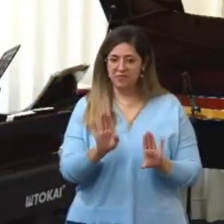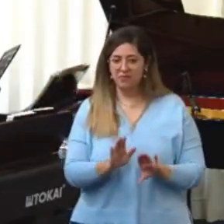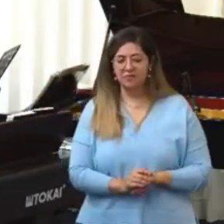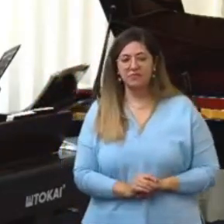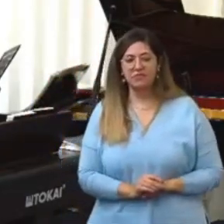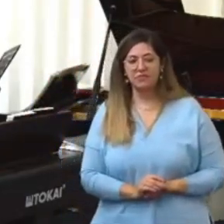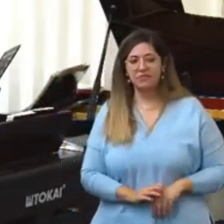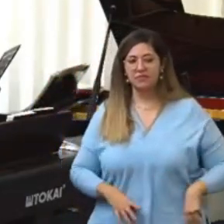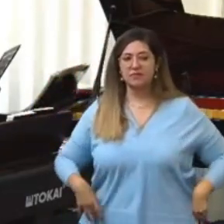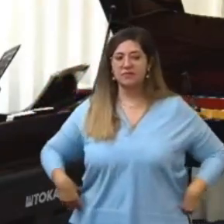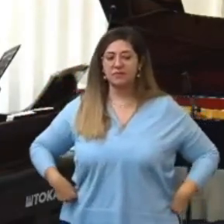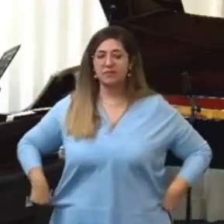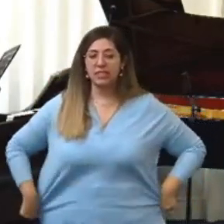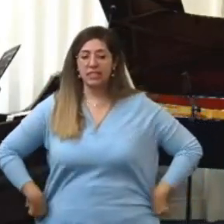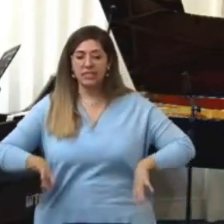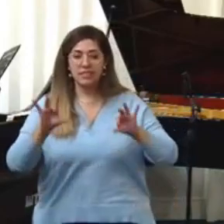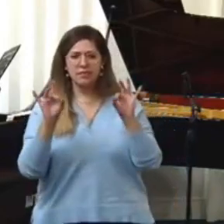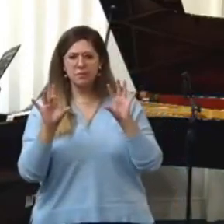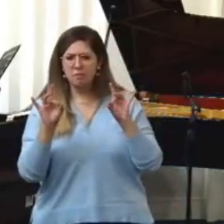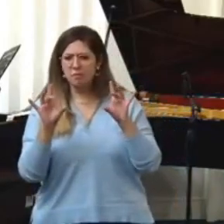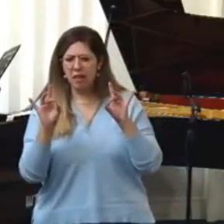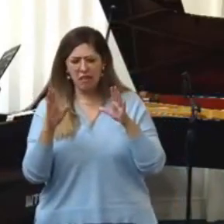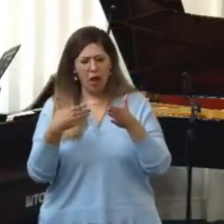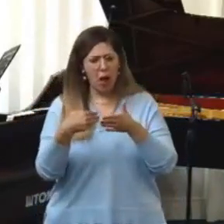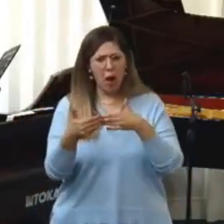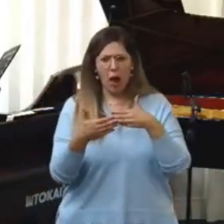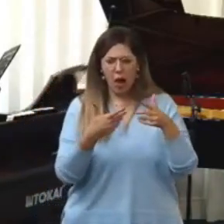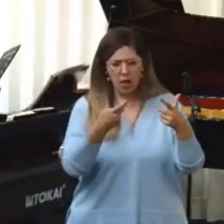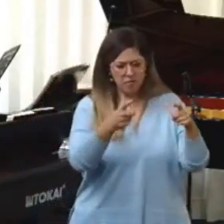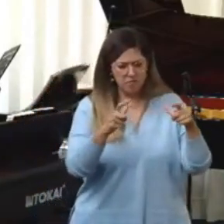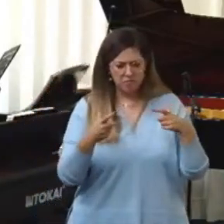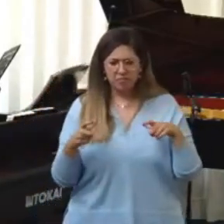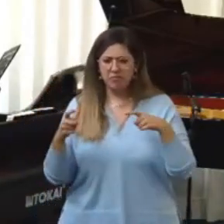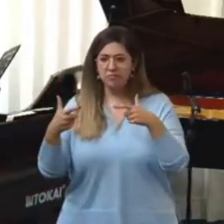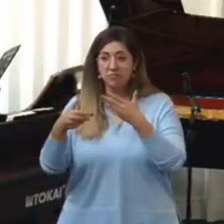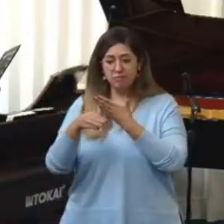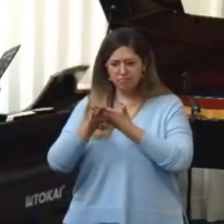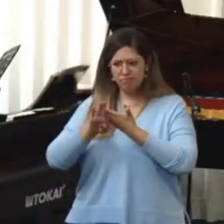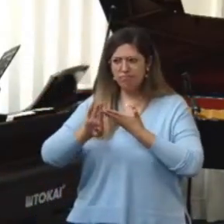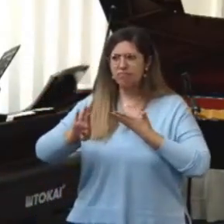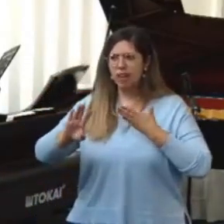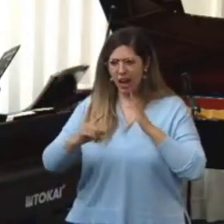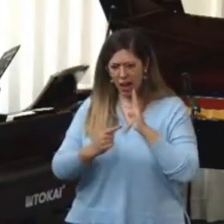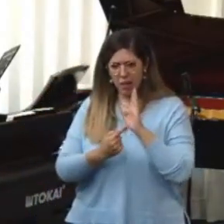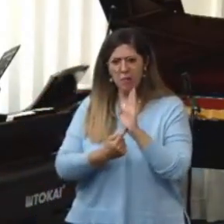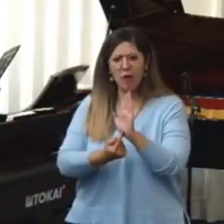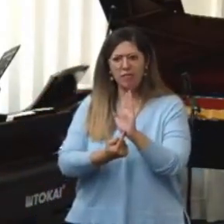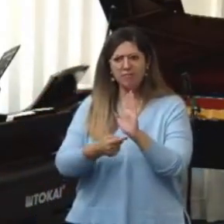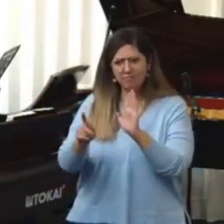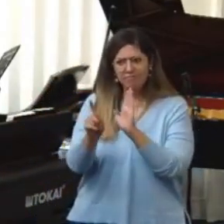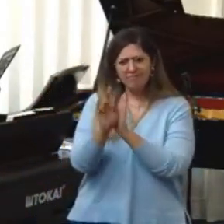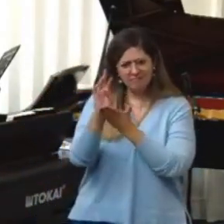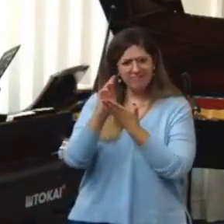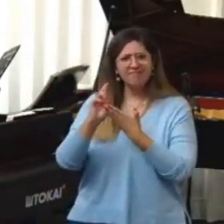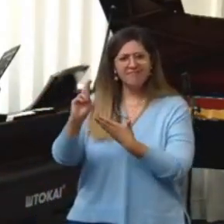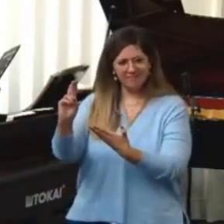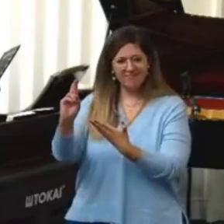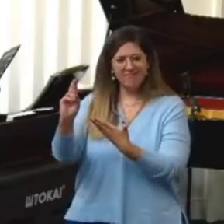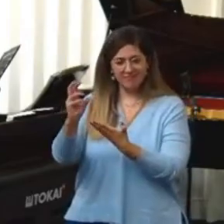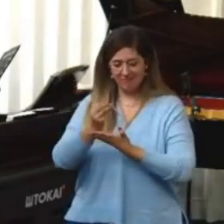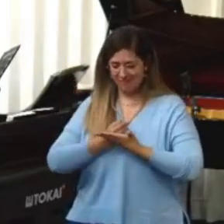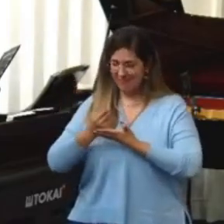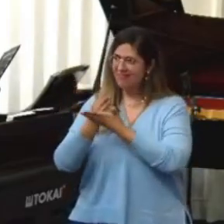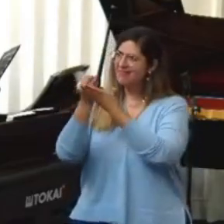voto especial que demonstrava por onde eles andavam que eles eram separados, que eles eram do Senhor, que eles tinham uma vida de